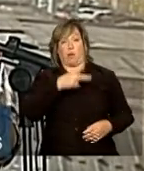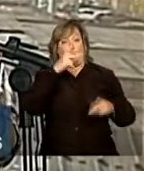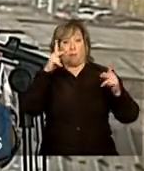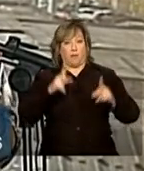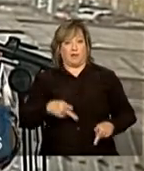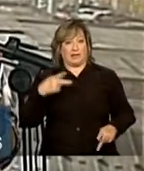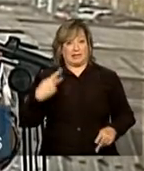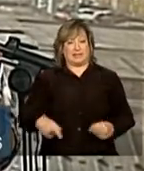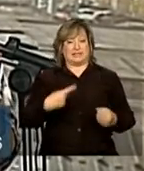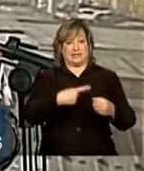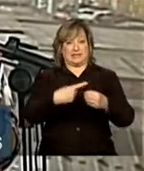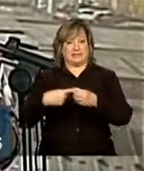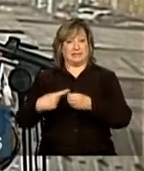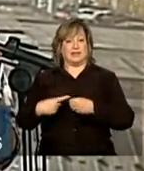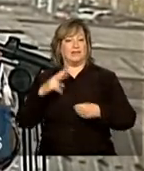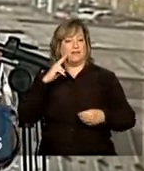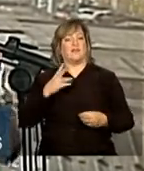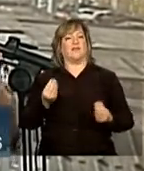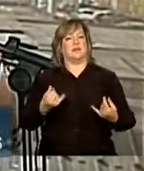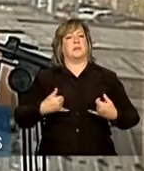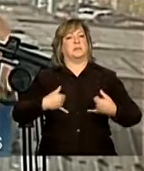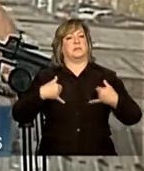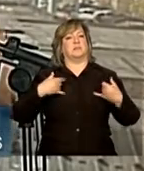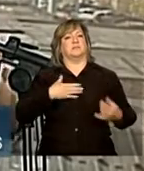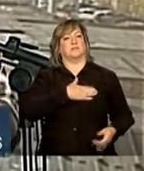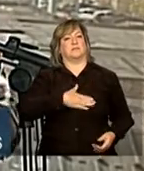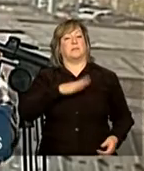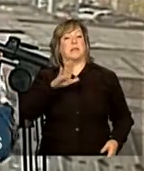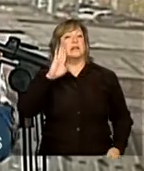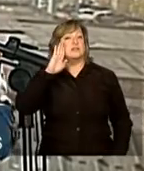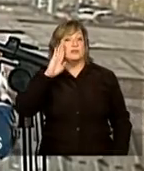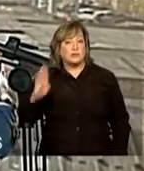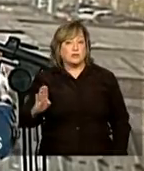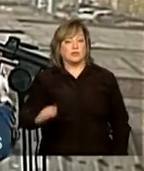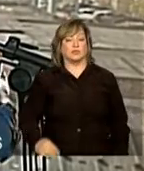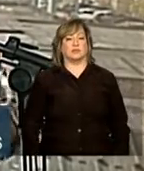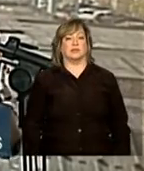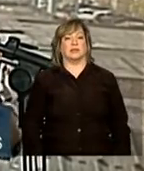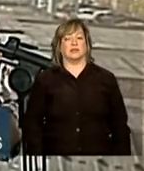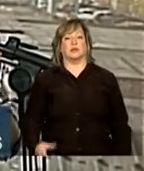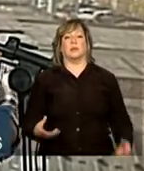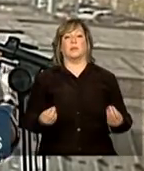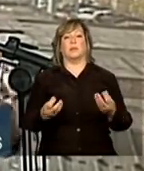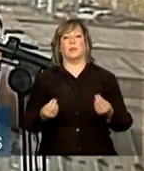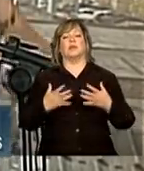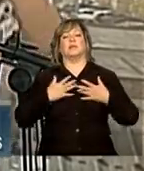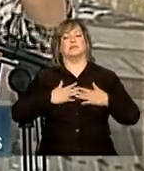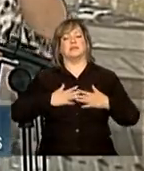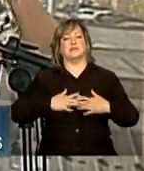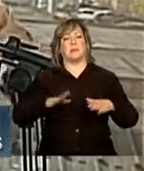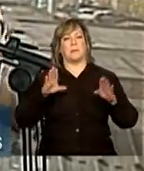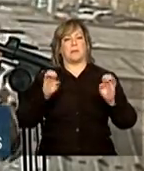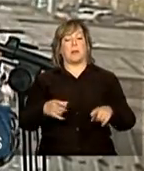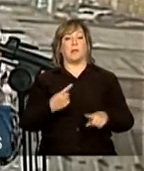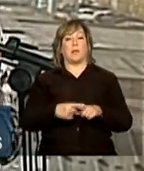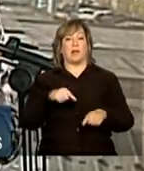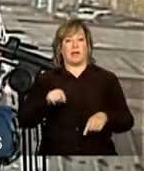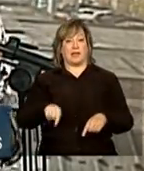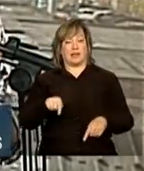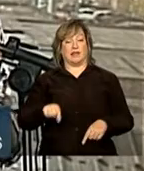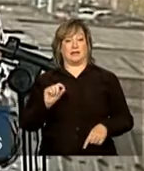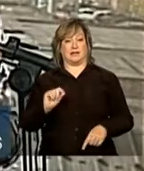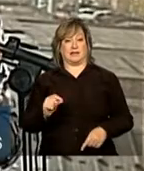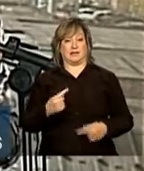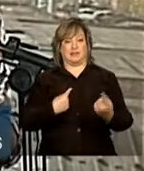ficar extremamente orgulhosa, mas, sobretudo, extremamente aliviada, porque o trânsito,